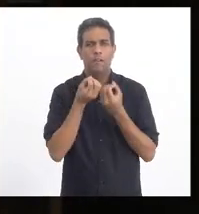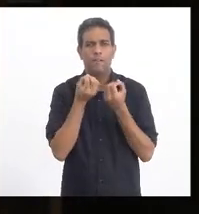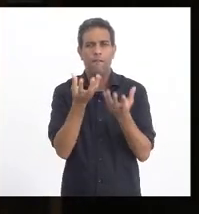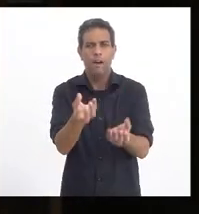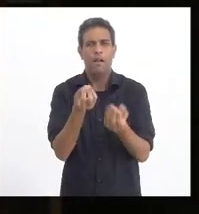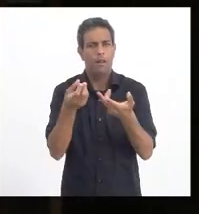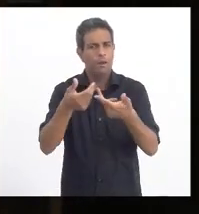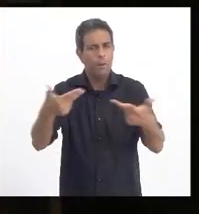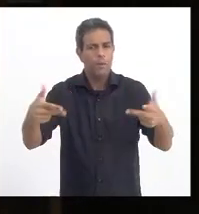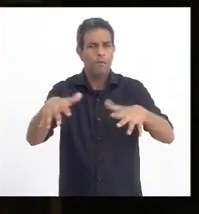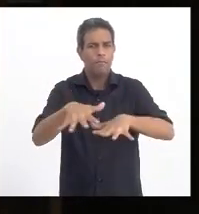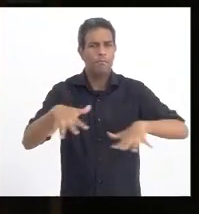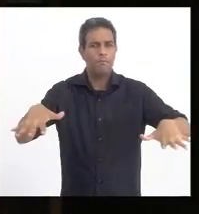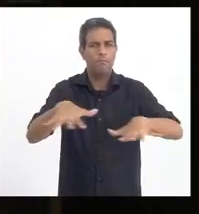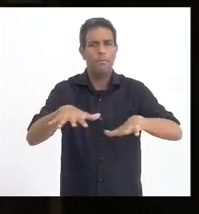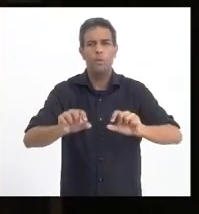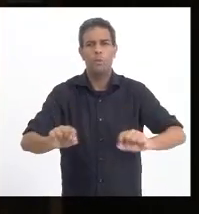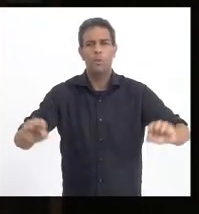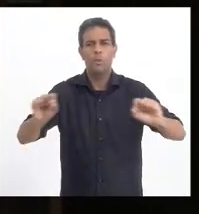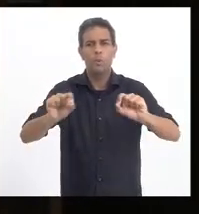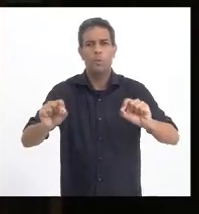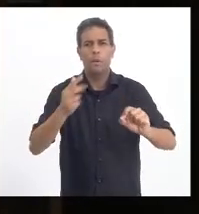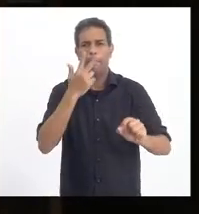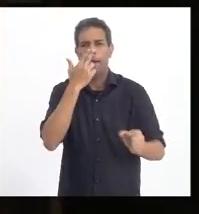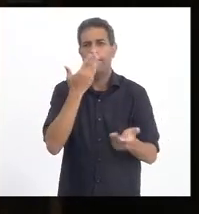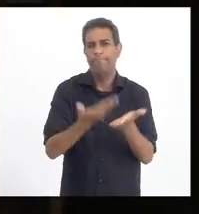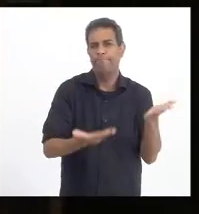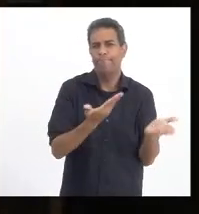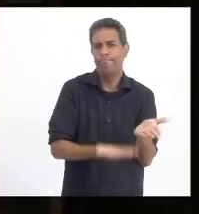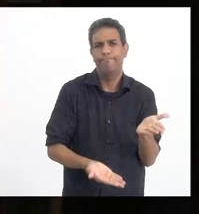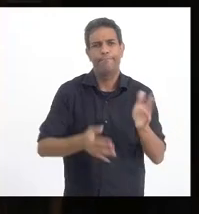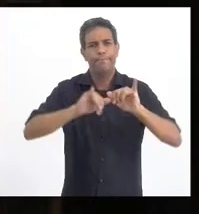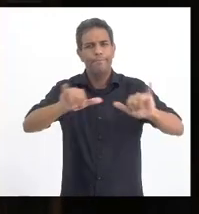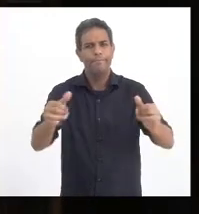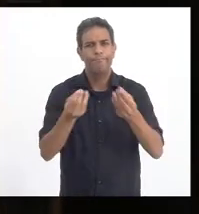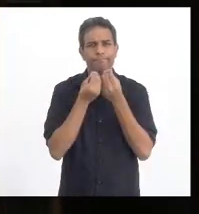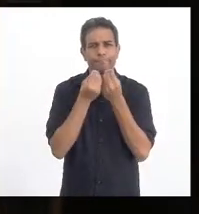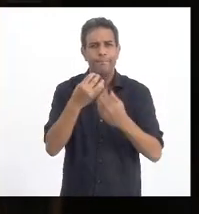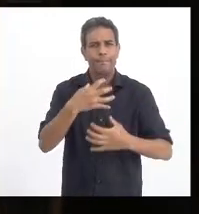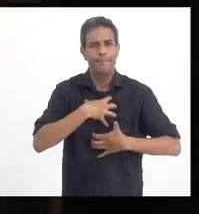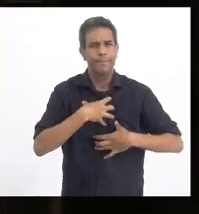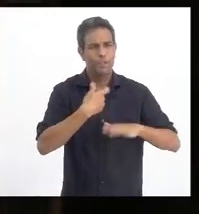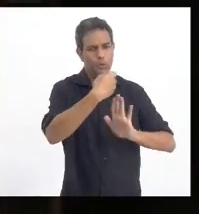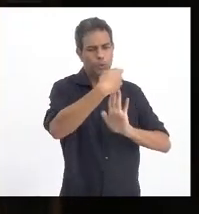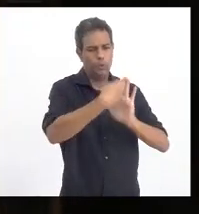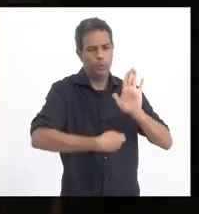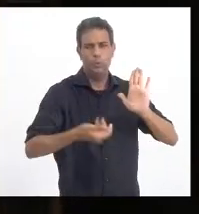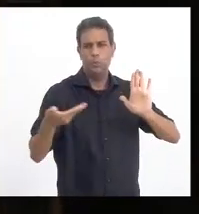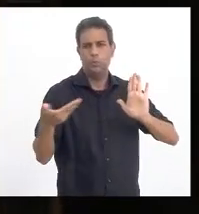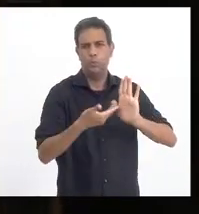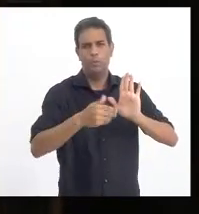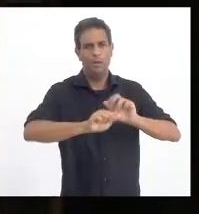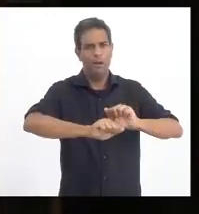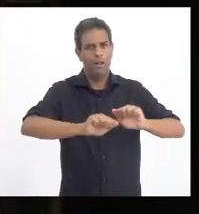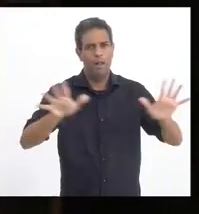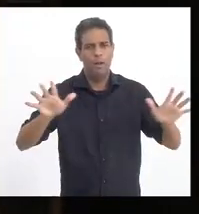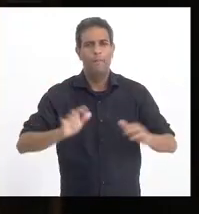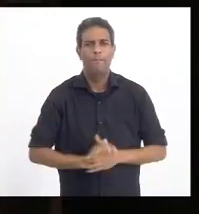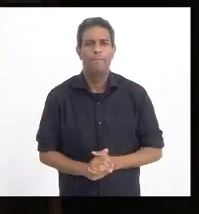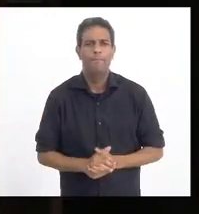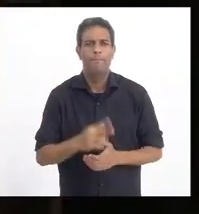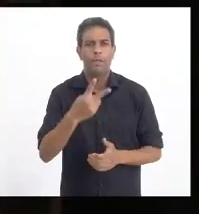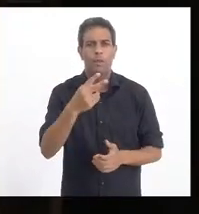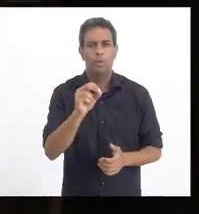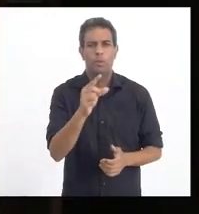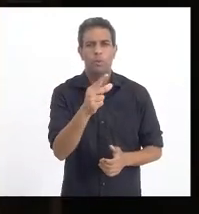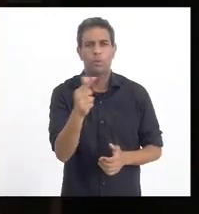ser dito isso deixar aqui que às vezes não é aparece e os no texto e não não fica muito claro em